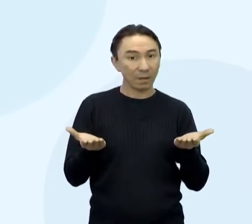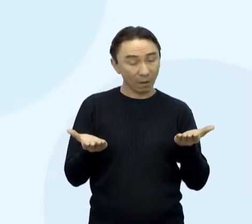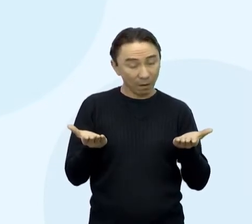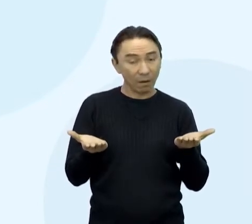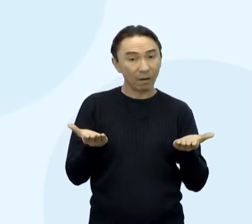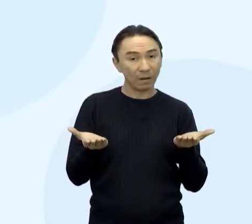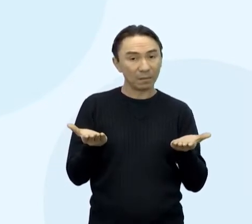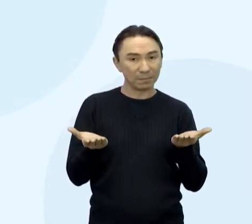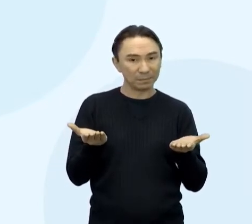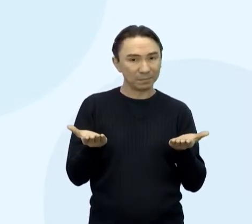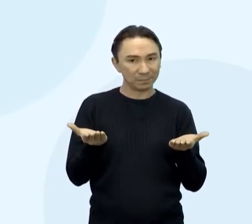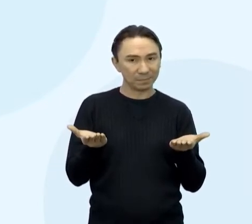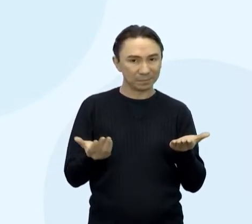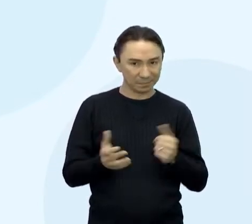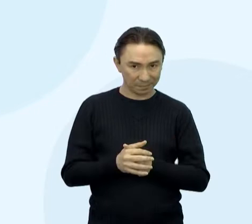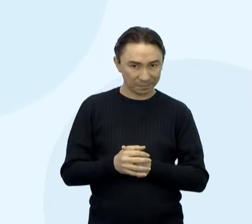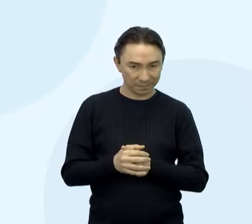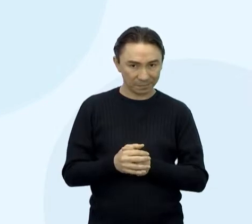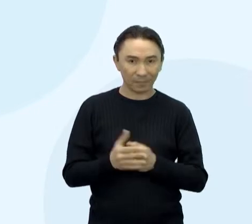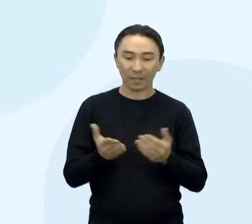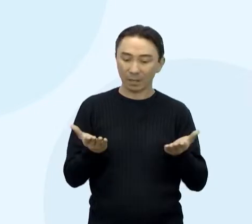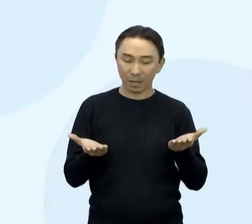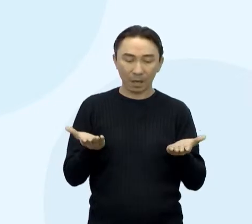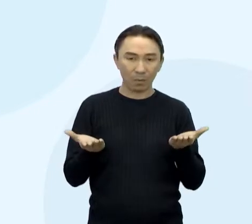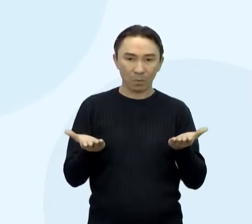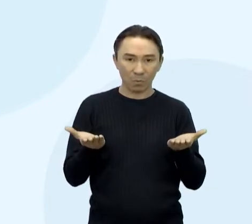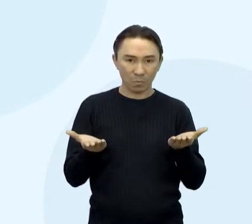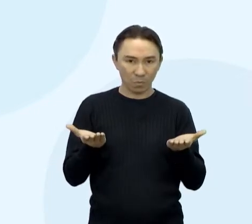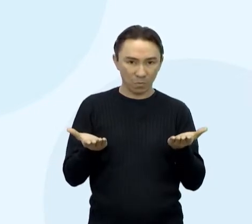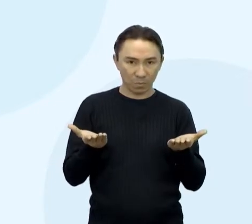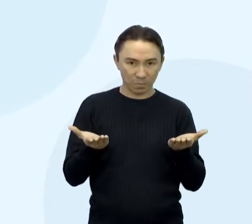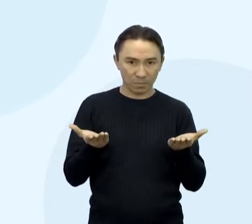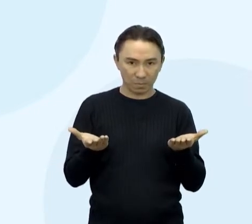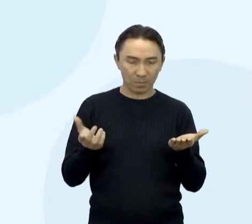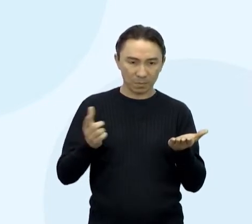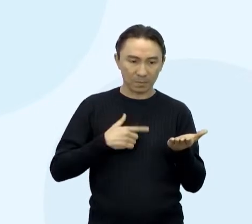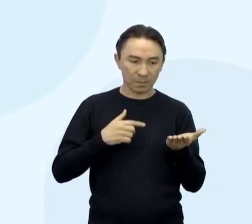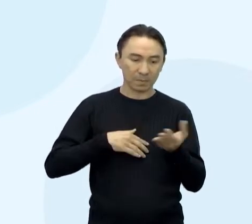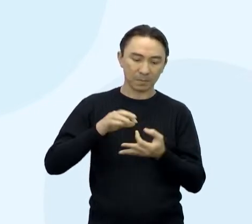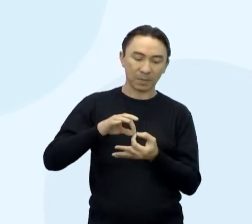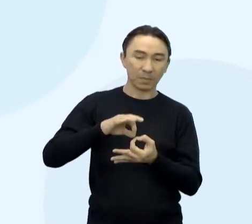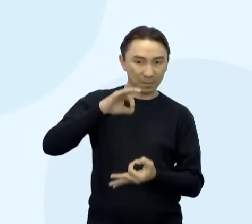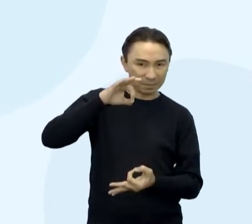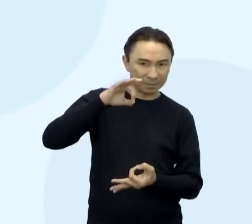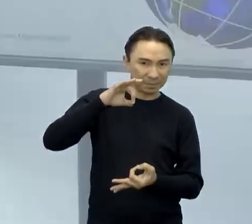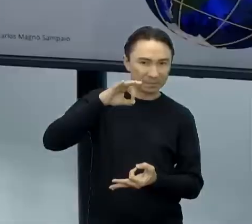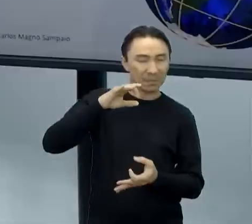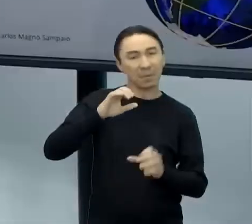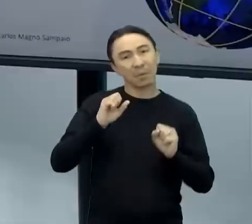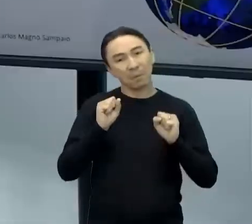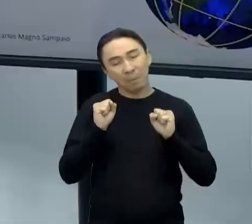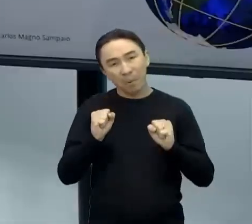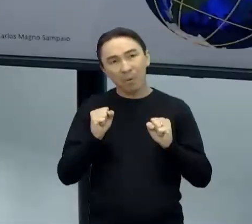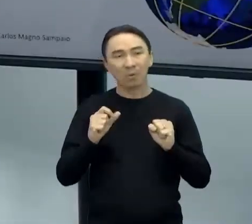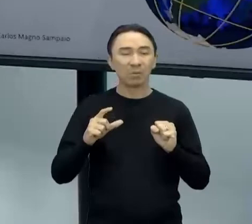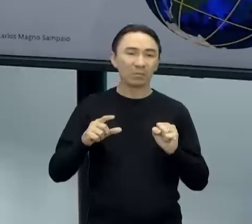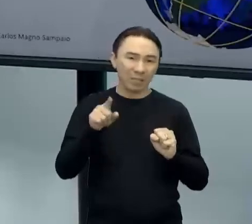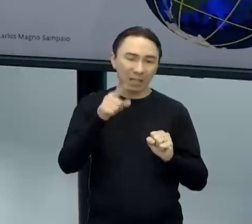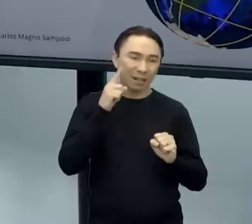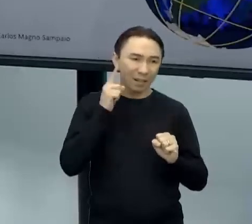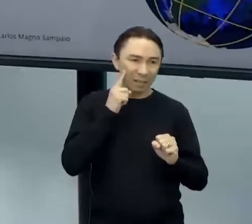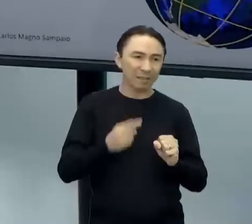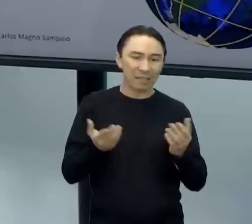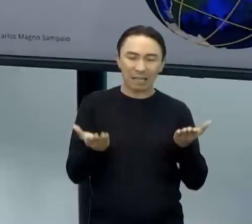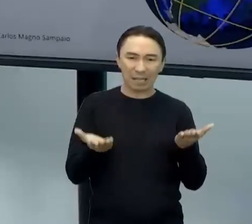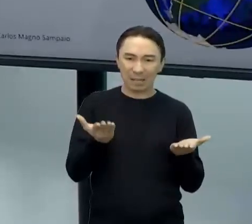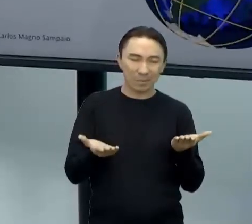equilíbrio. Está em equilíbrio vertical, né? Posso considerar que essa pessoa está em equilíbrio absoluto?